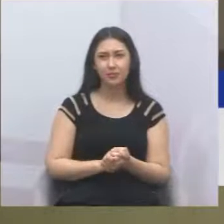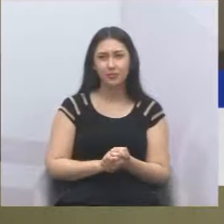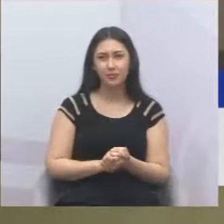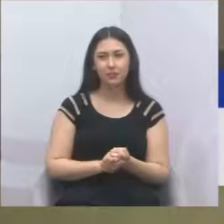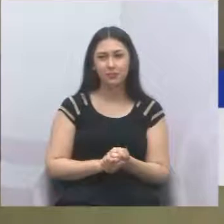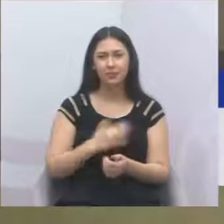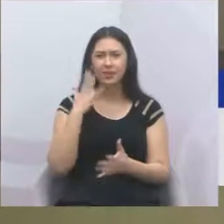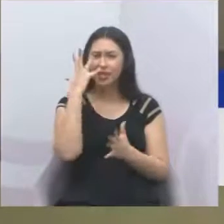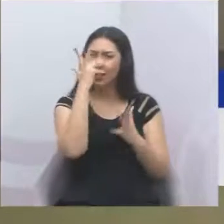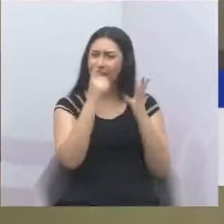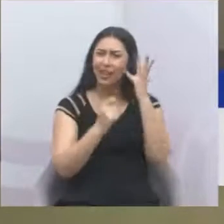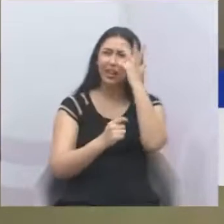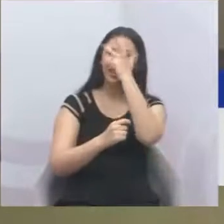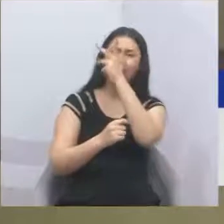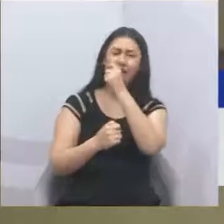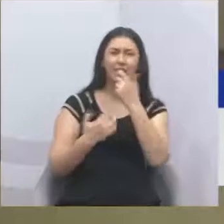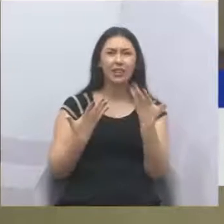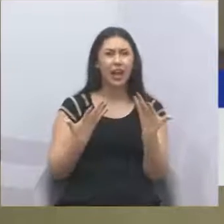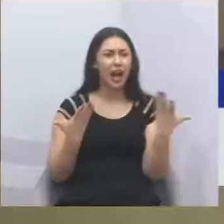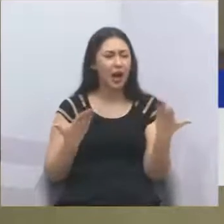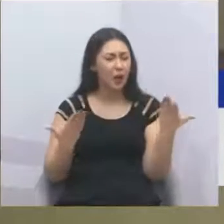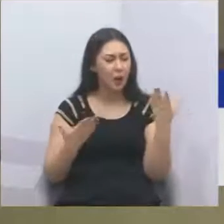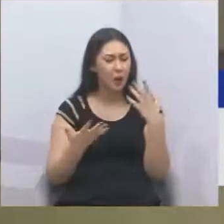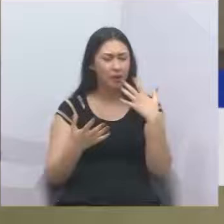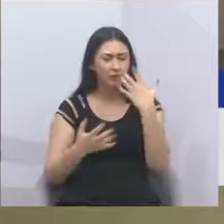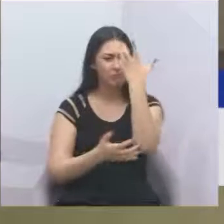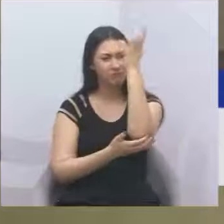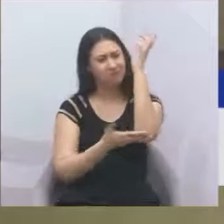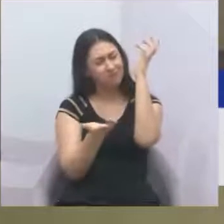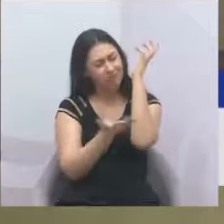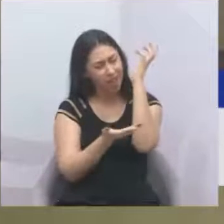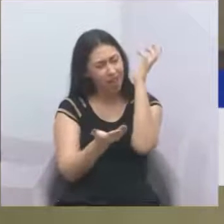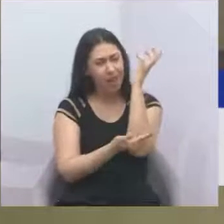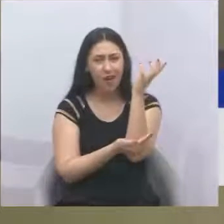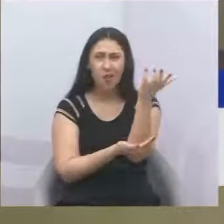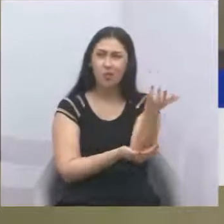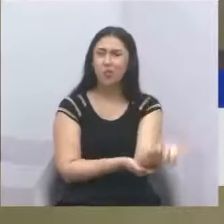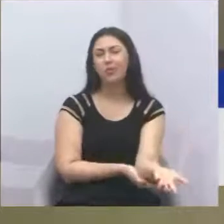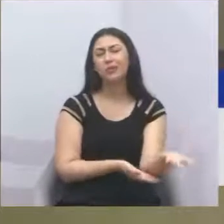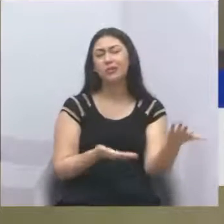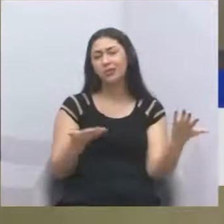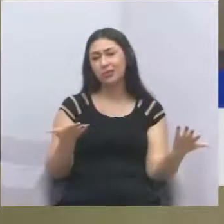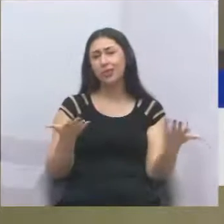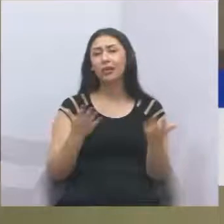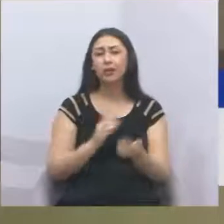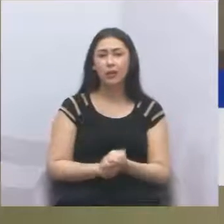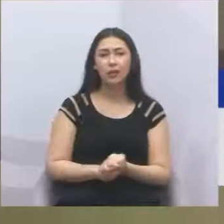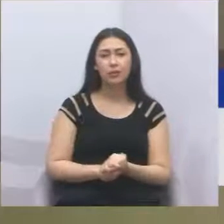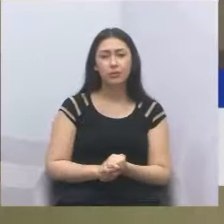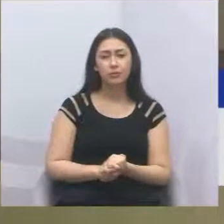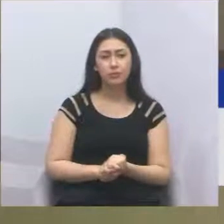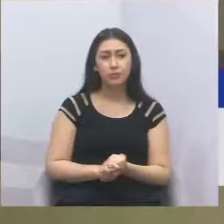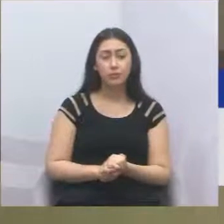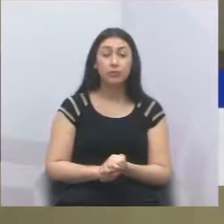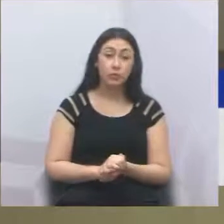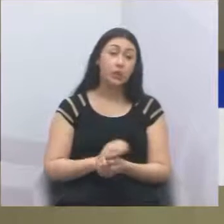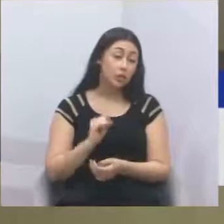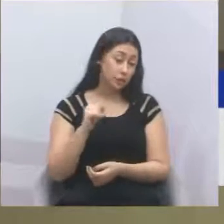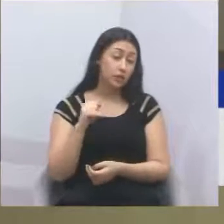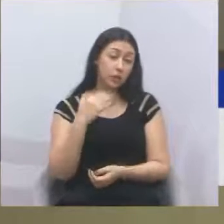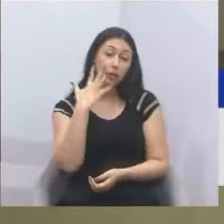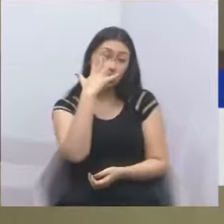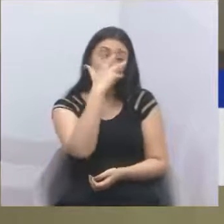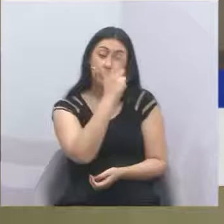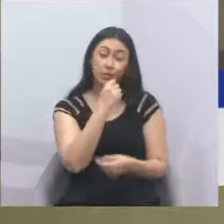tão linda como essa, ser permitido o corte desta árvore, ela realmente é uma árvore